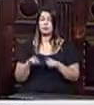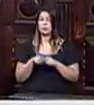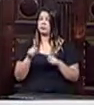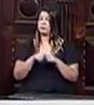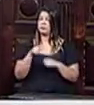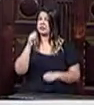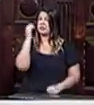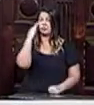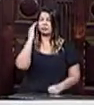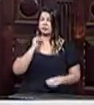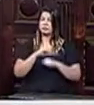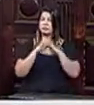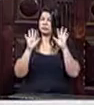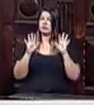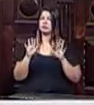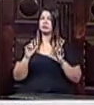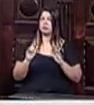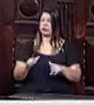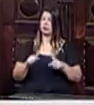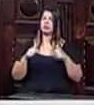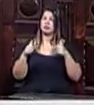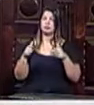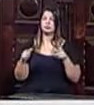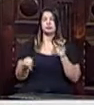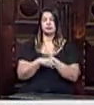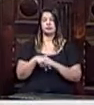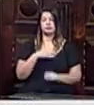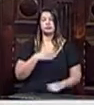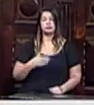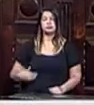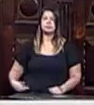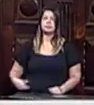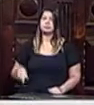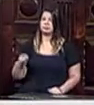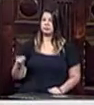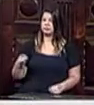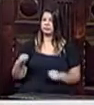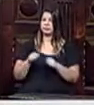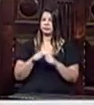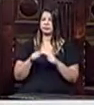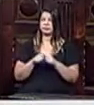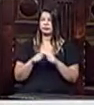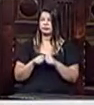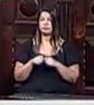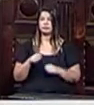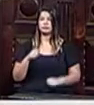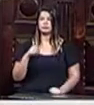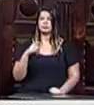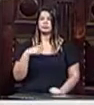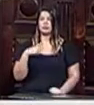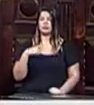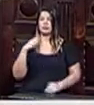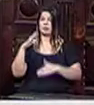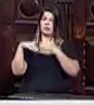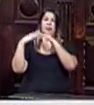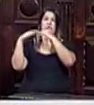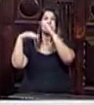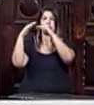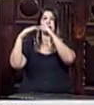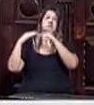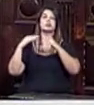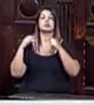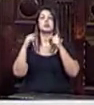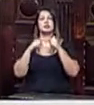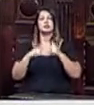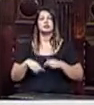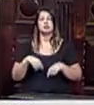que uma ação está sendo desenvolvida no sentido de obter avanços em relação à